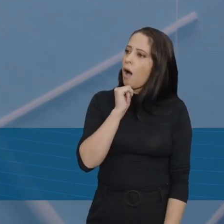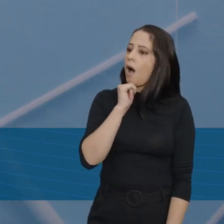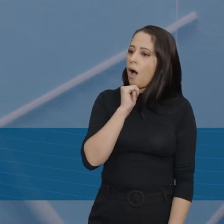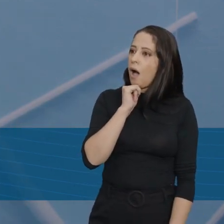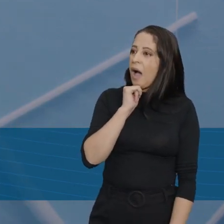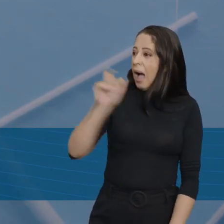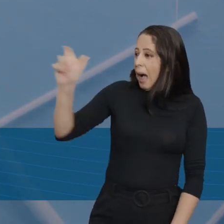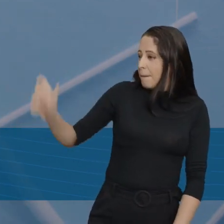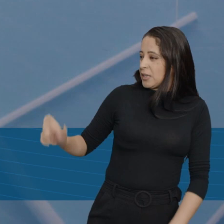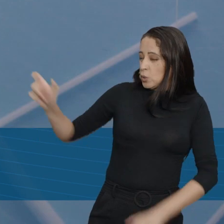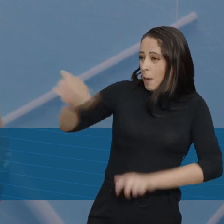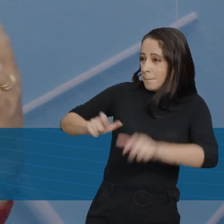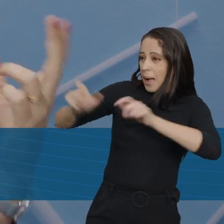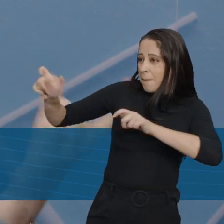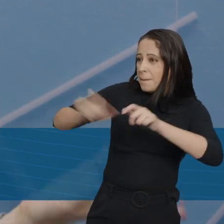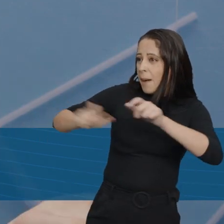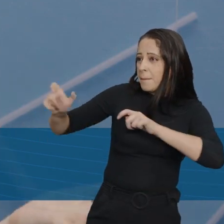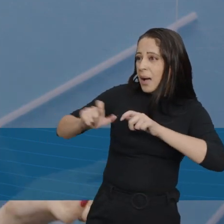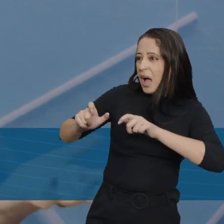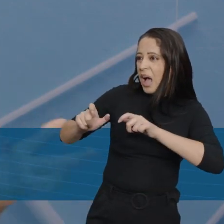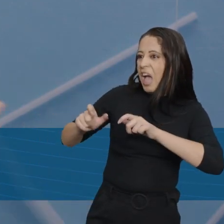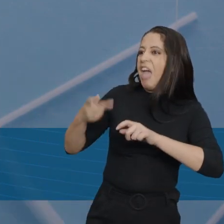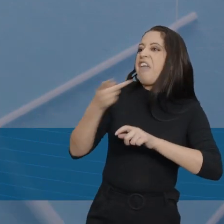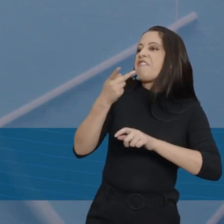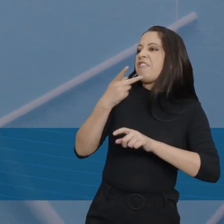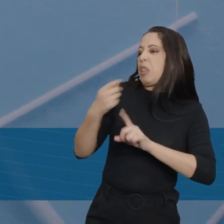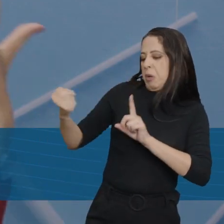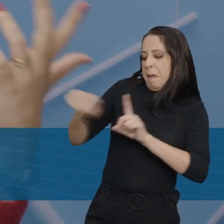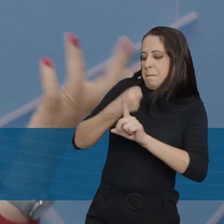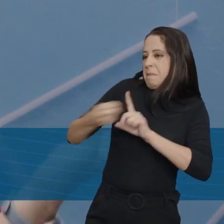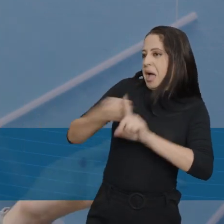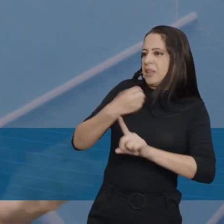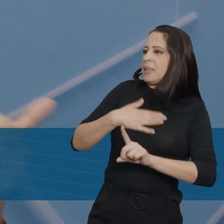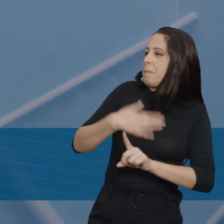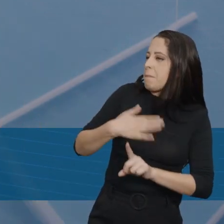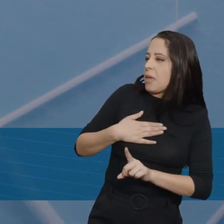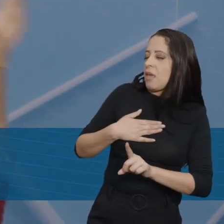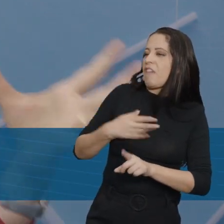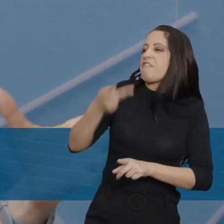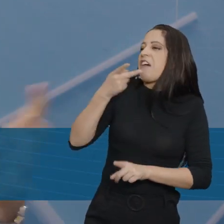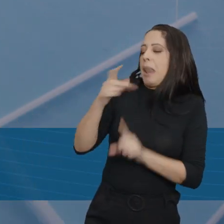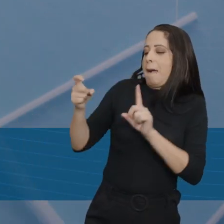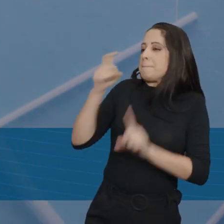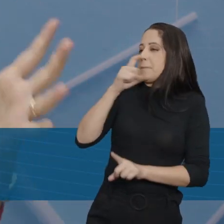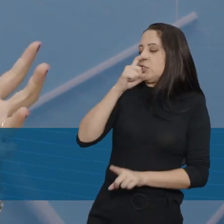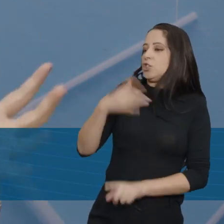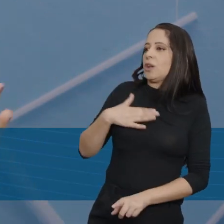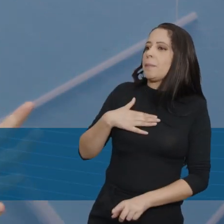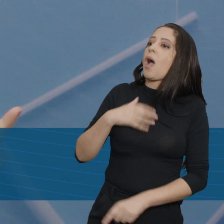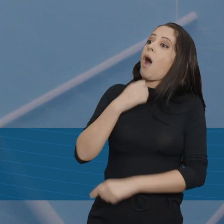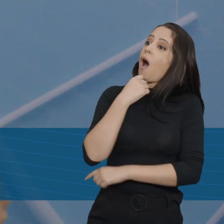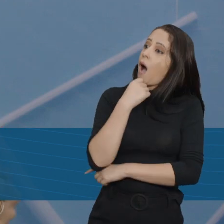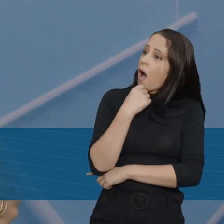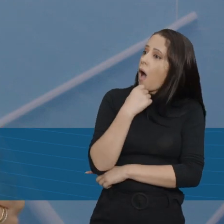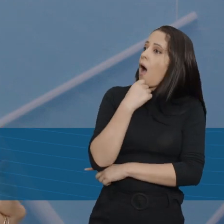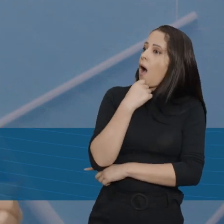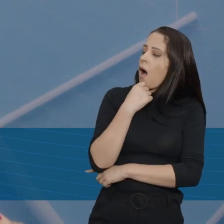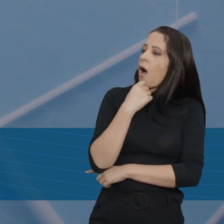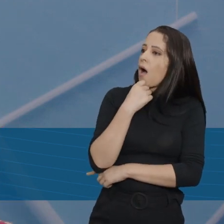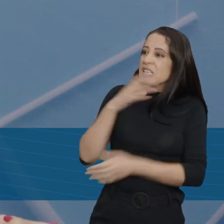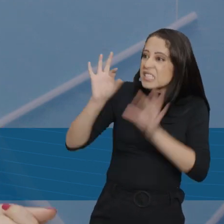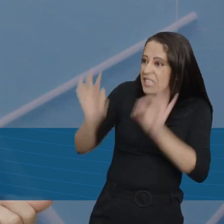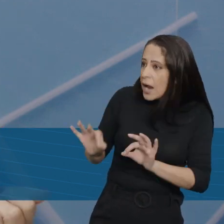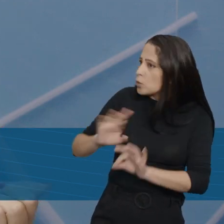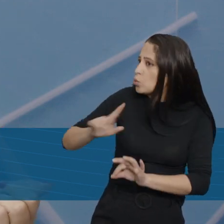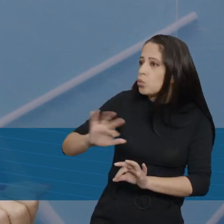chantagem comigo, que se eu não fizer tal coisa, ele vai me bater, vai inventar uma mentira sobre mim e tal. Isso